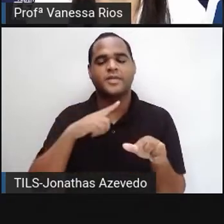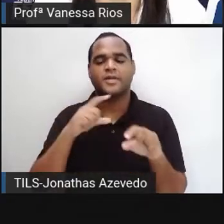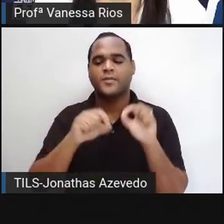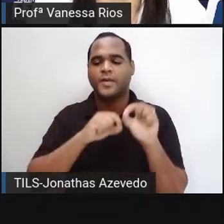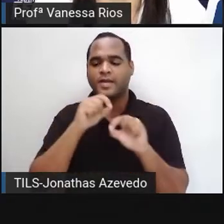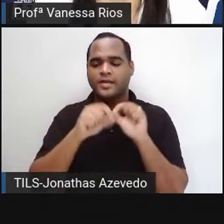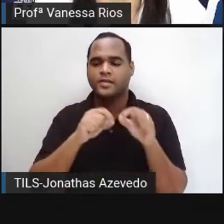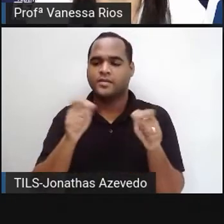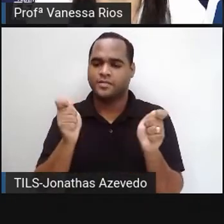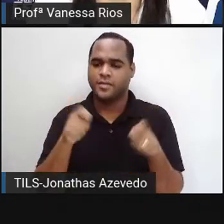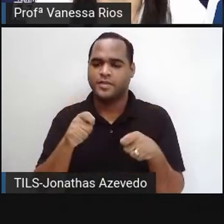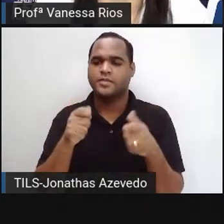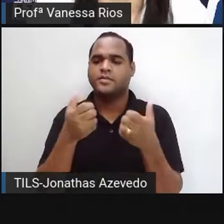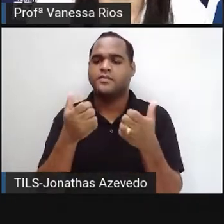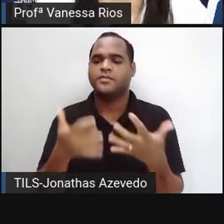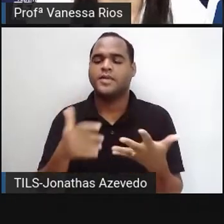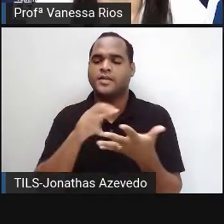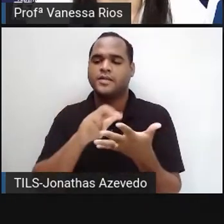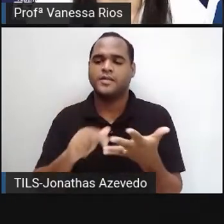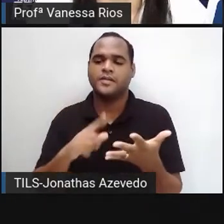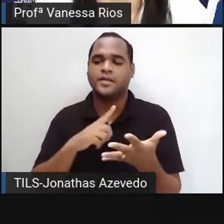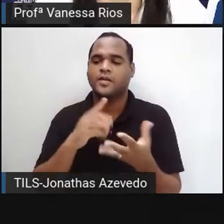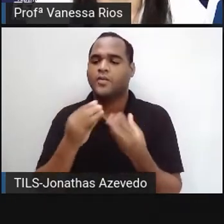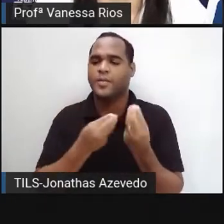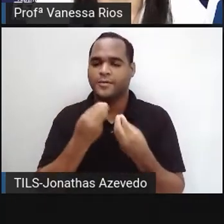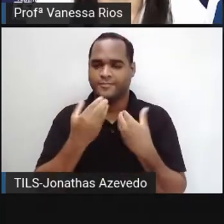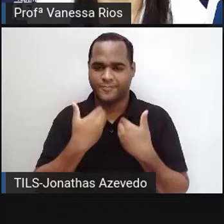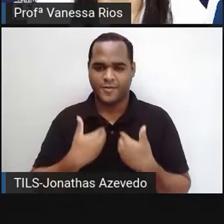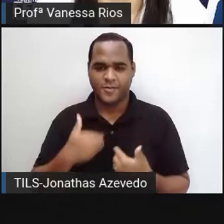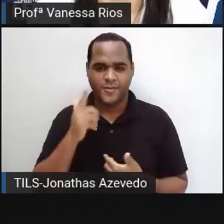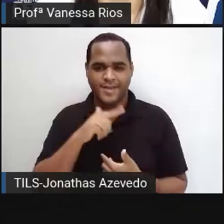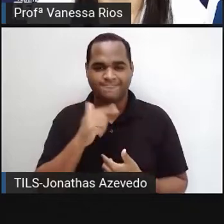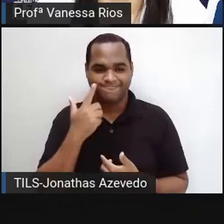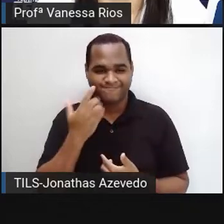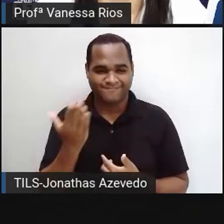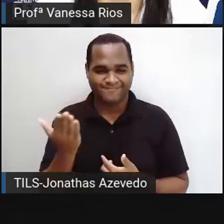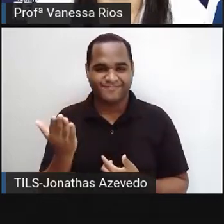que é possível fazer com o próprio corpo.